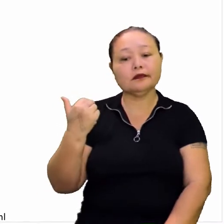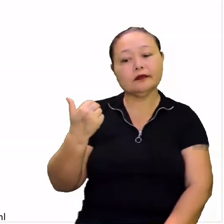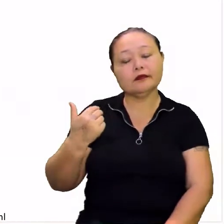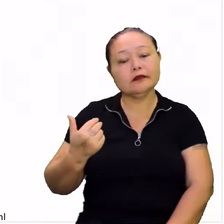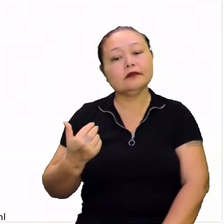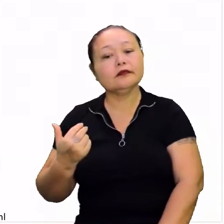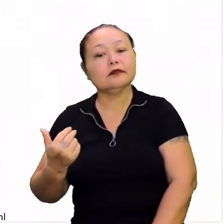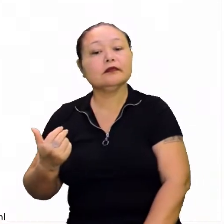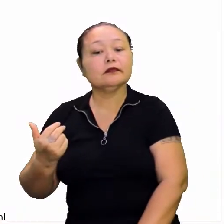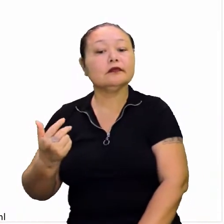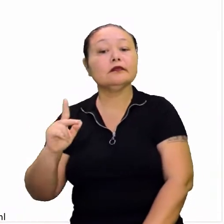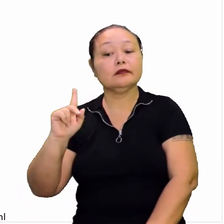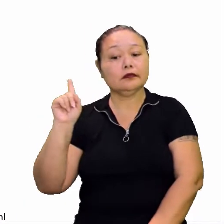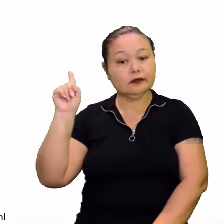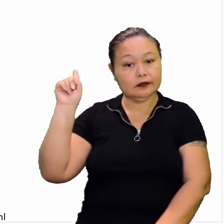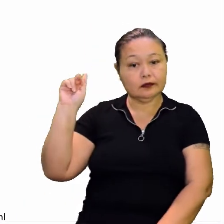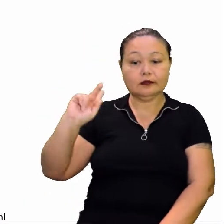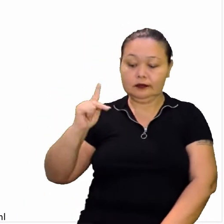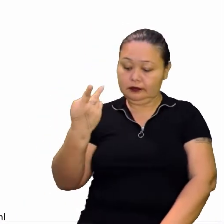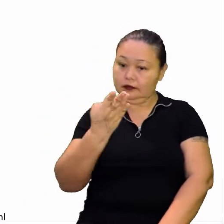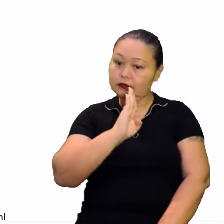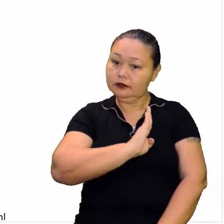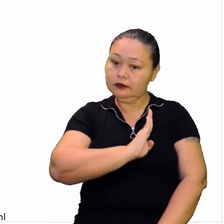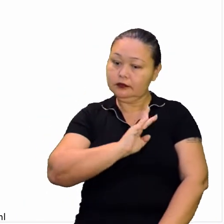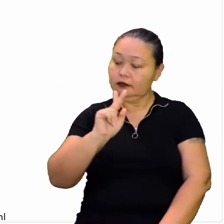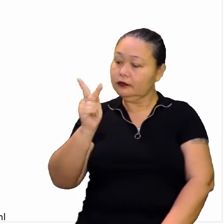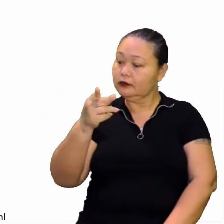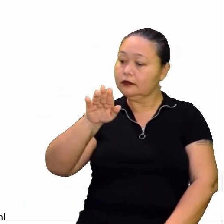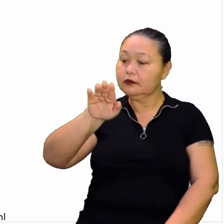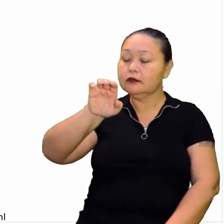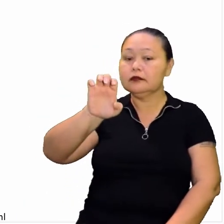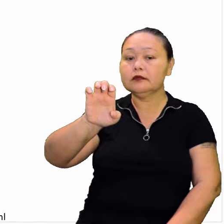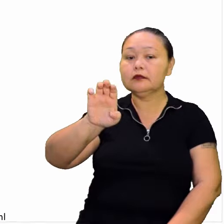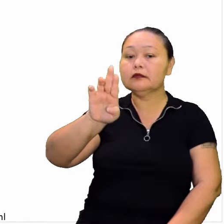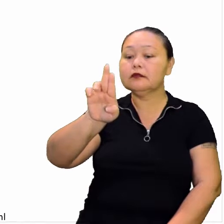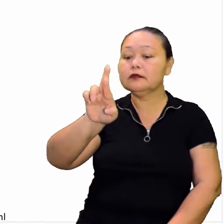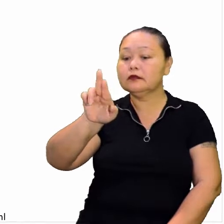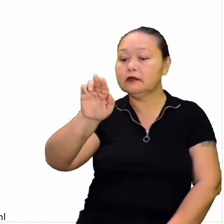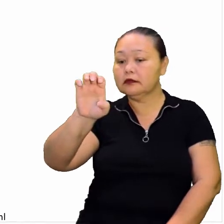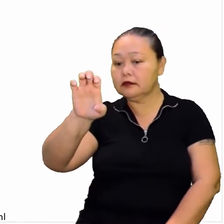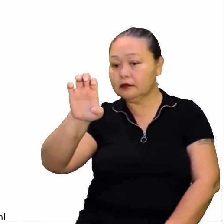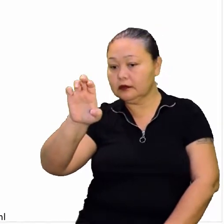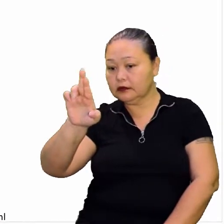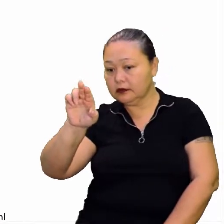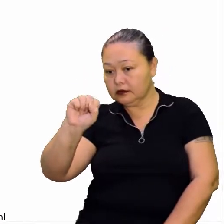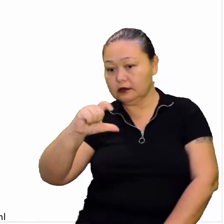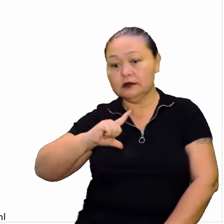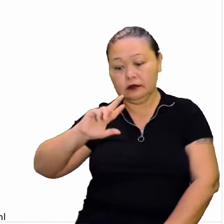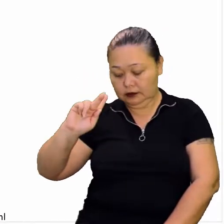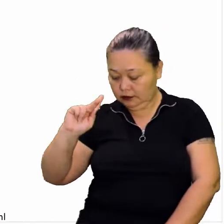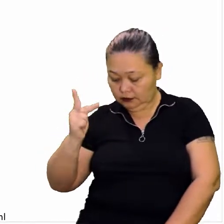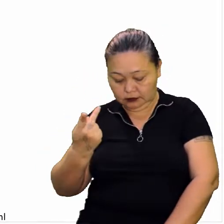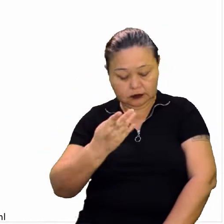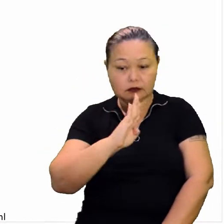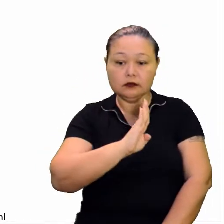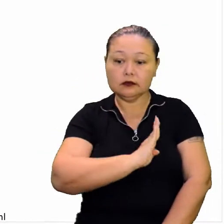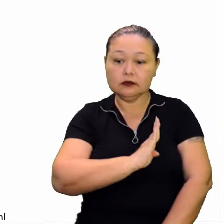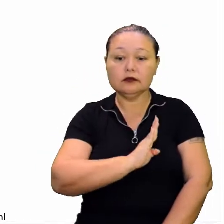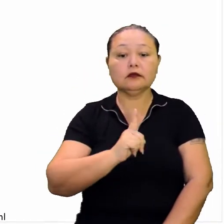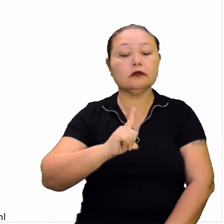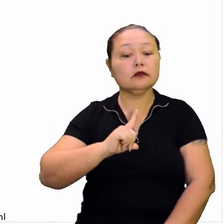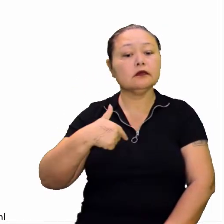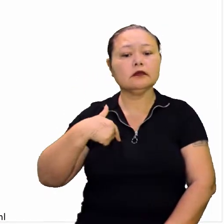perceber. Esses são os hebreus, e aí, claro, estão em busca da